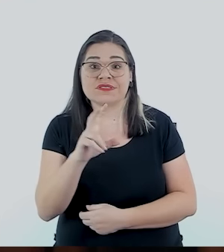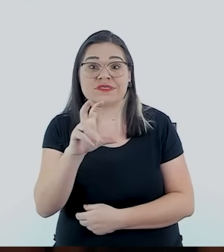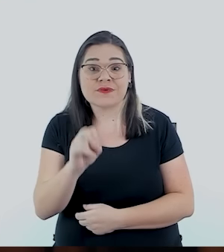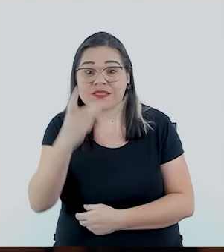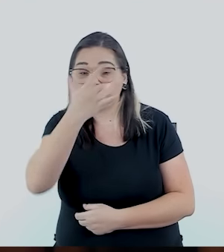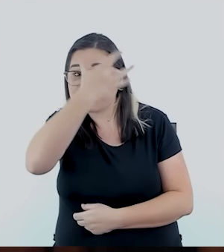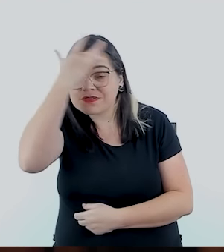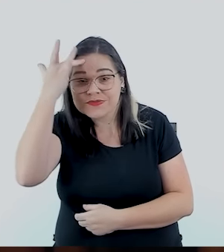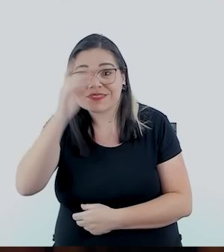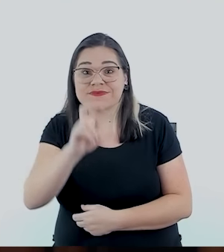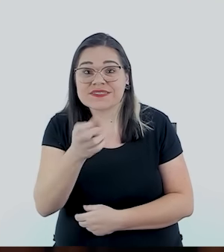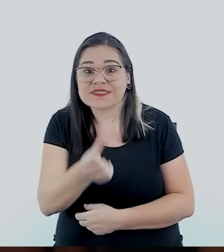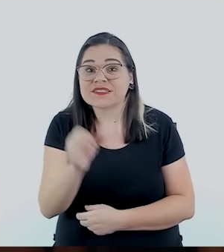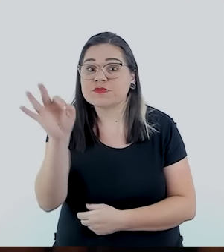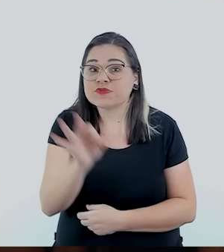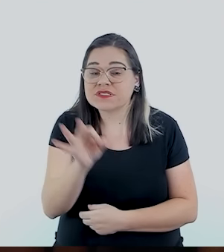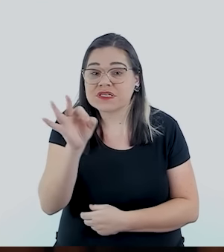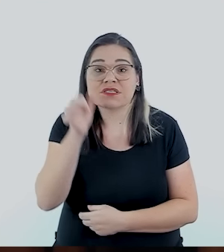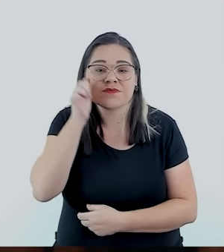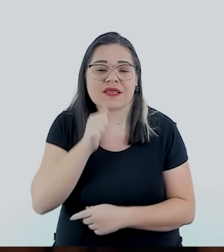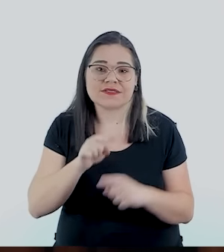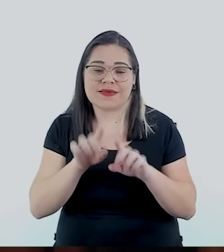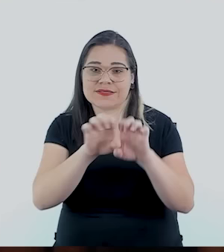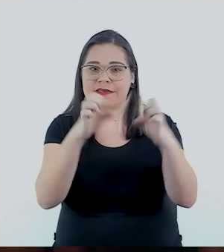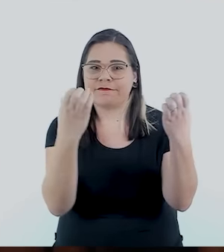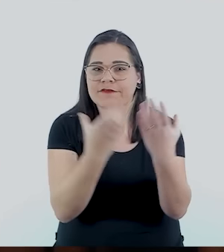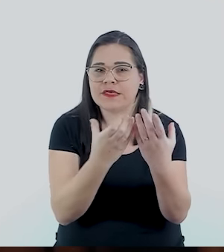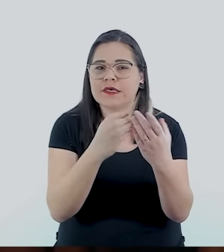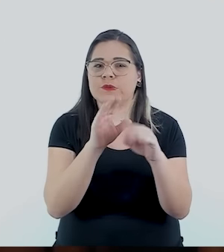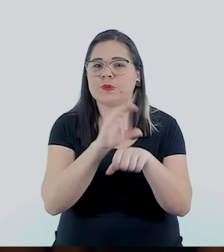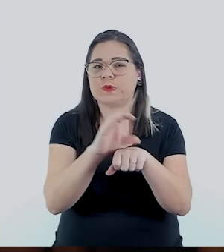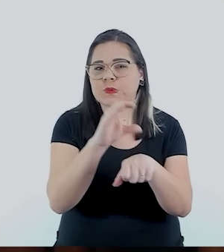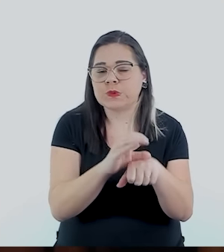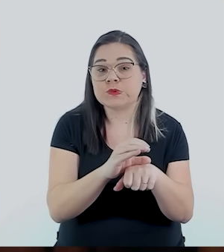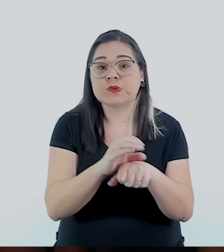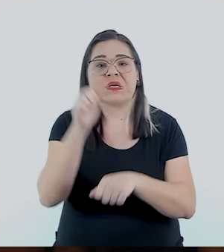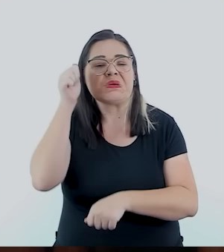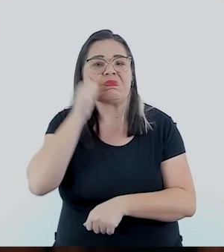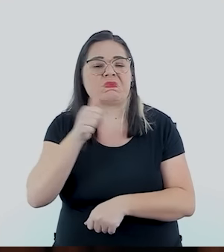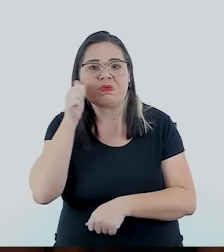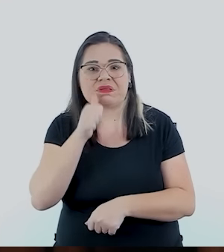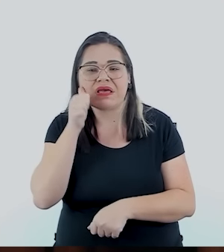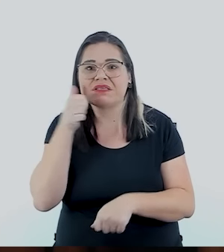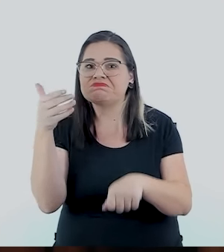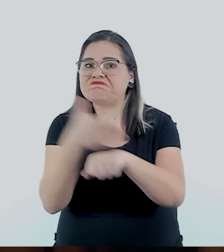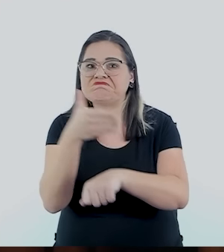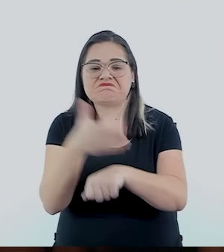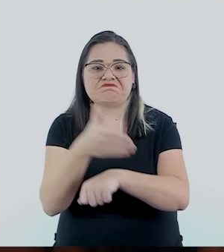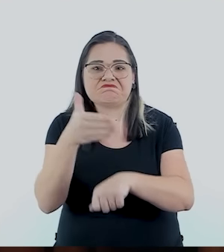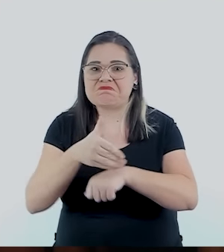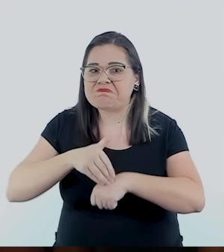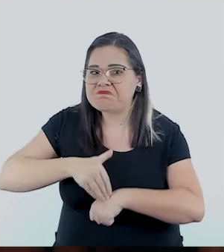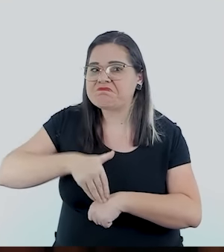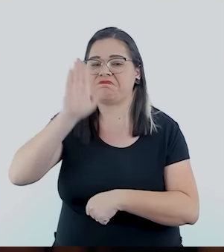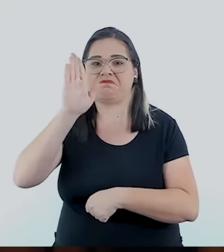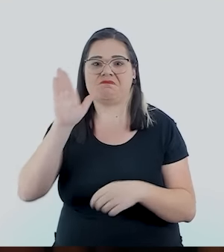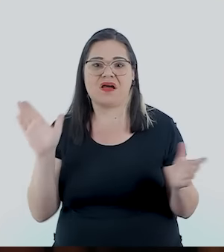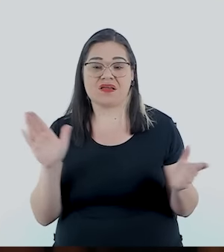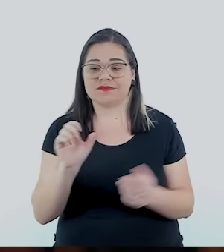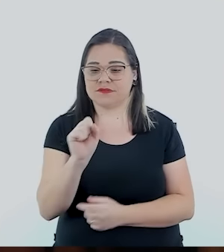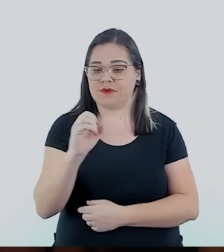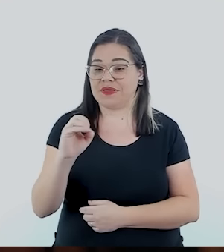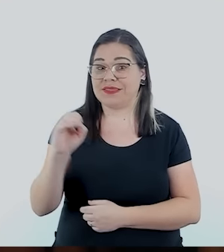56% de mulheres na nossa base mas os eventos cursos tudo que a gente faz as mulheres são muito mais participativas assim chega